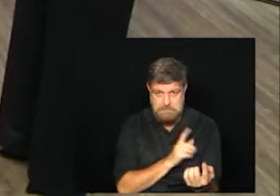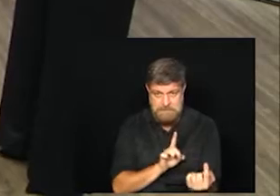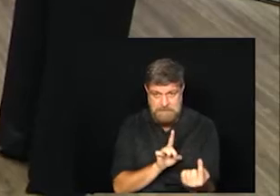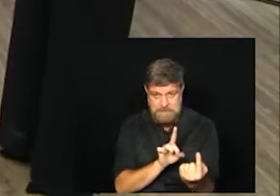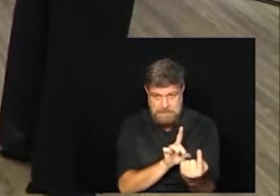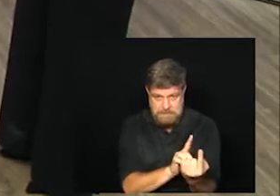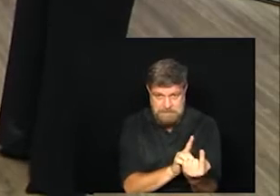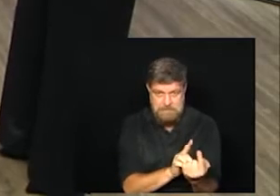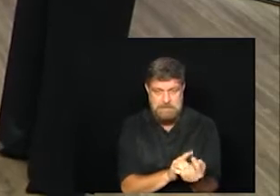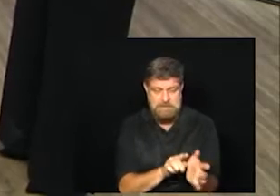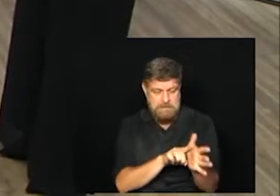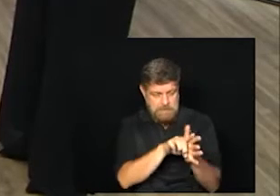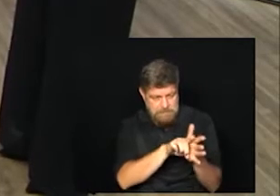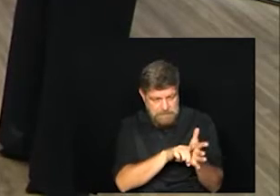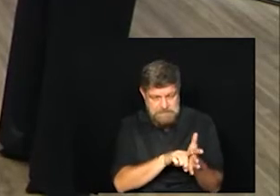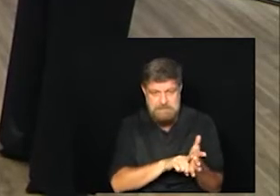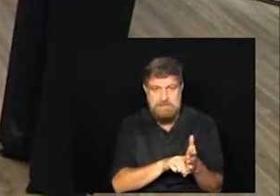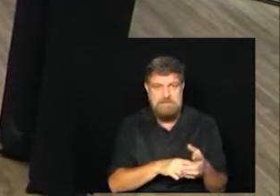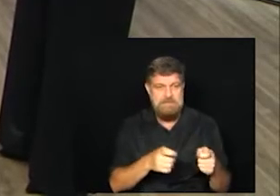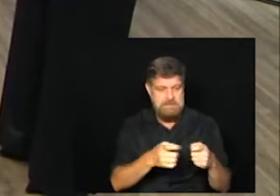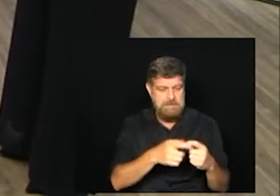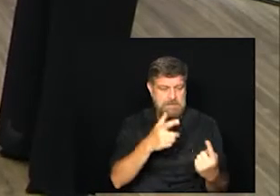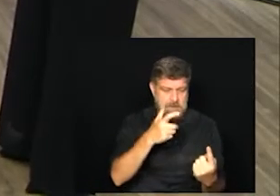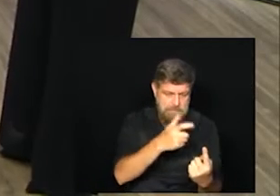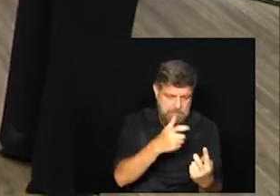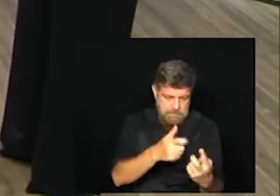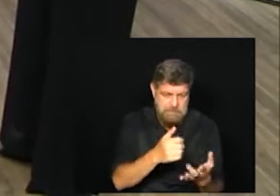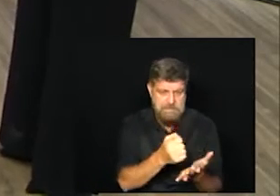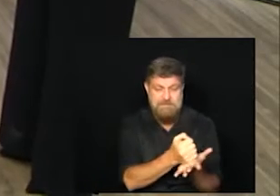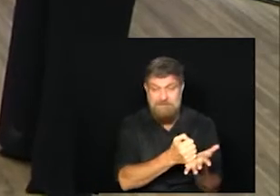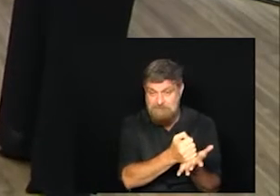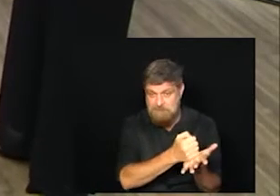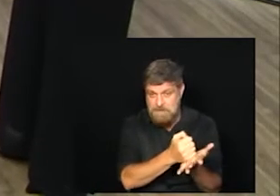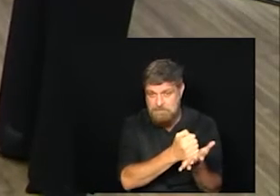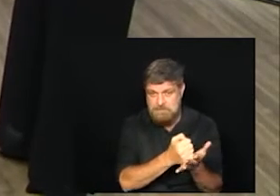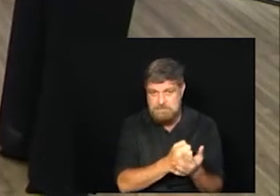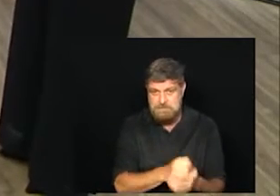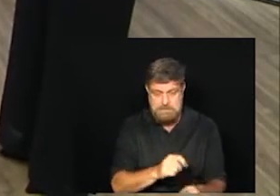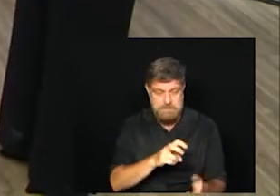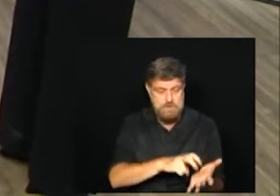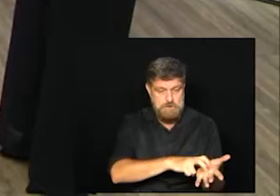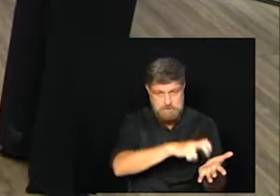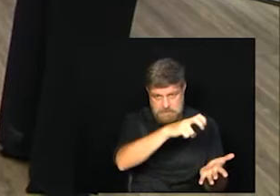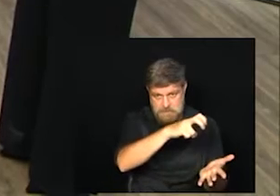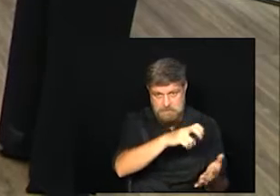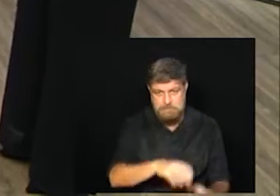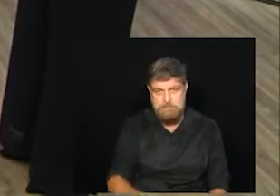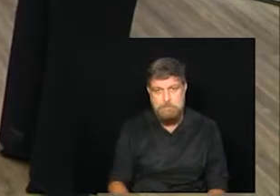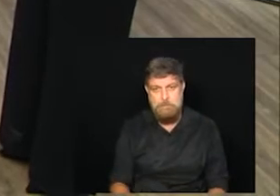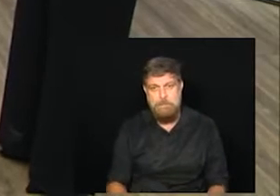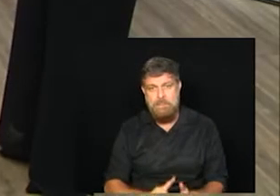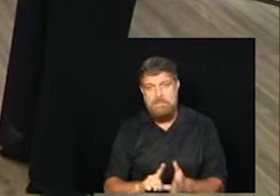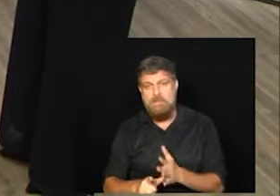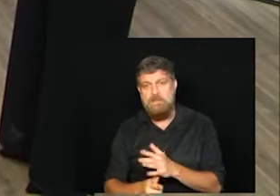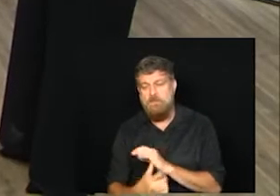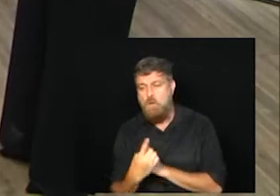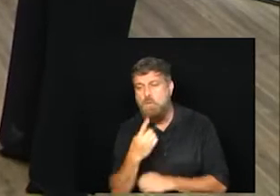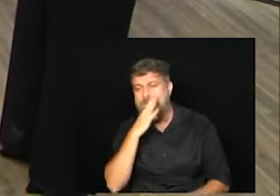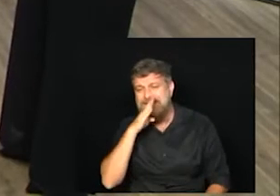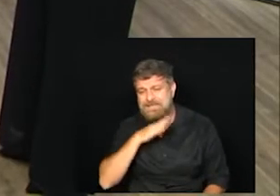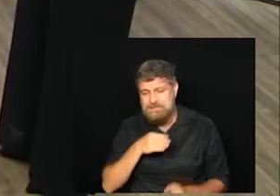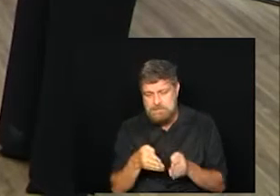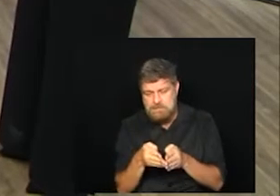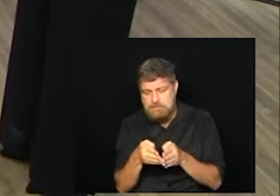as consultas, imunizações, a farmácia no período da manhã. E a partir da 1h